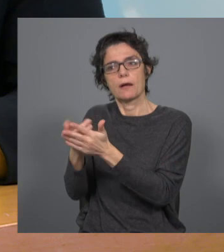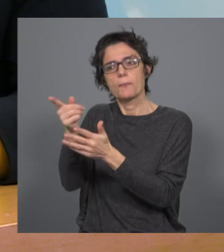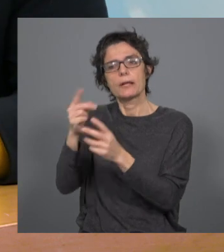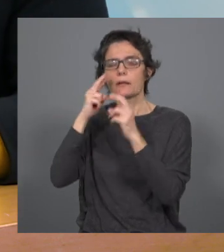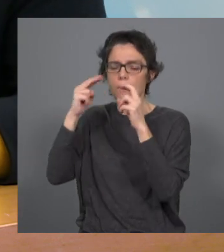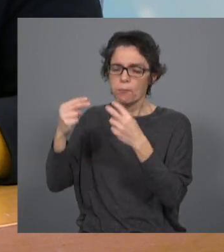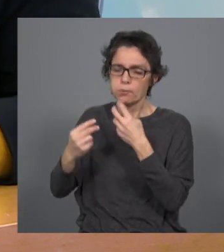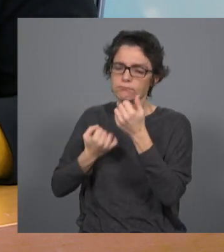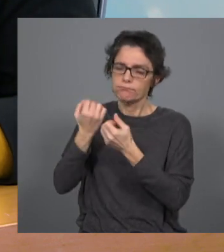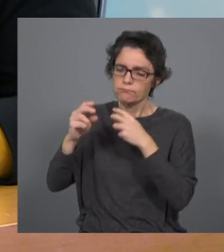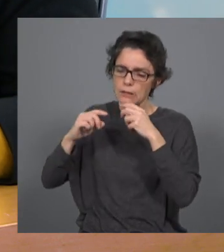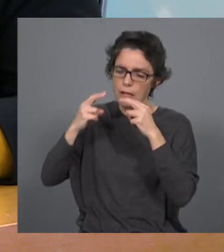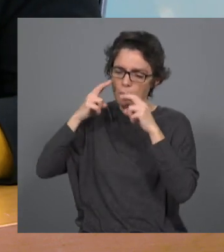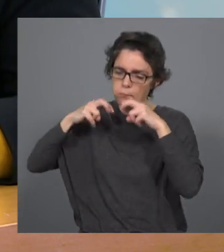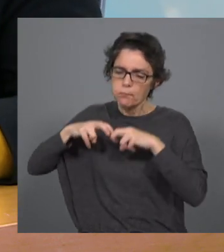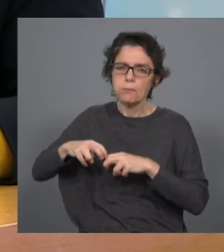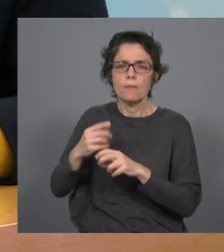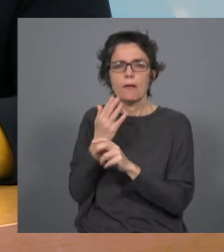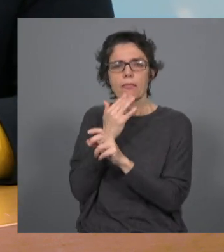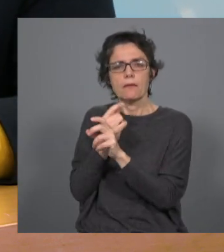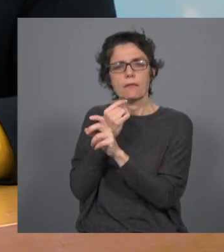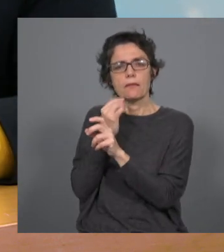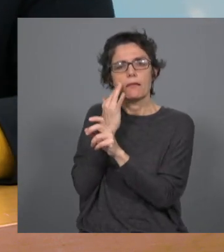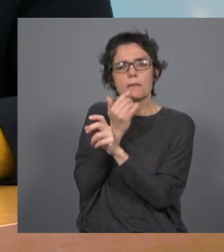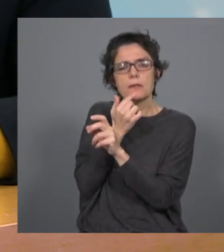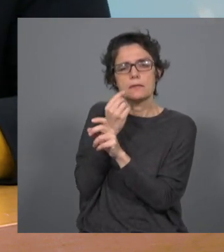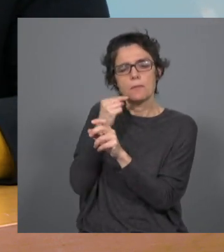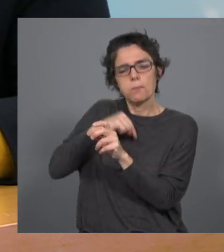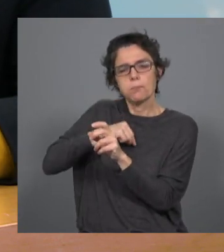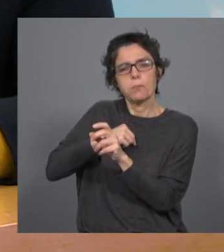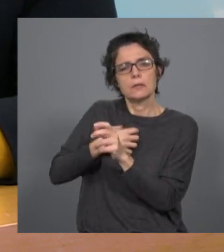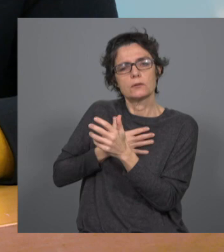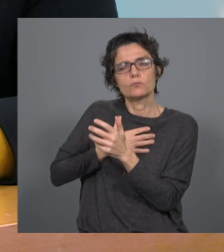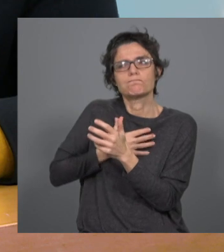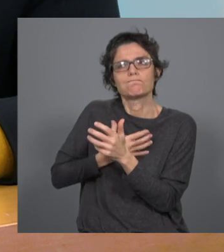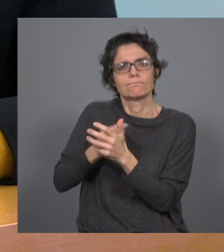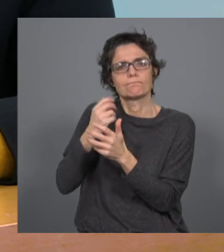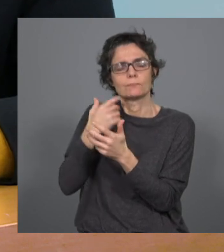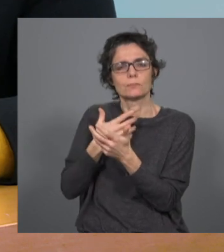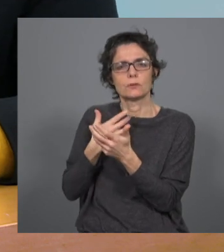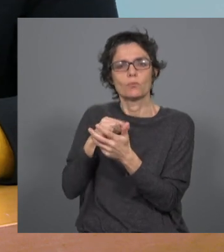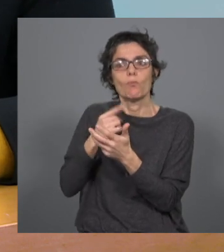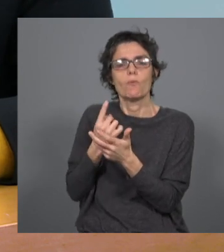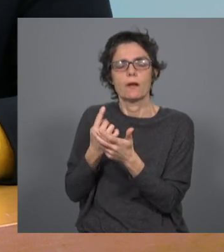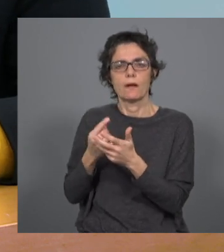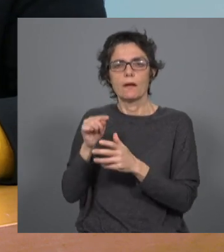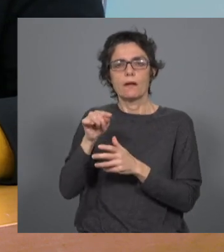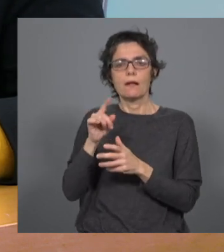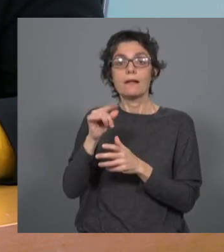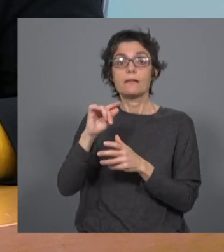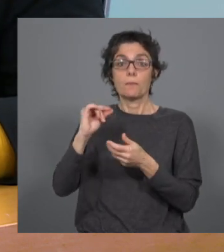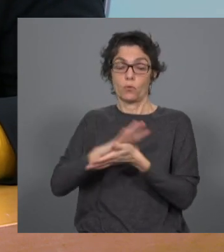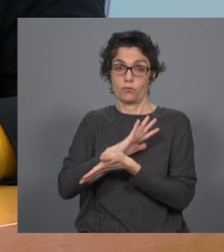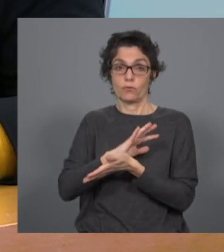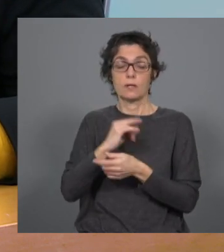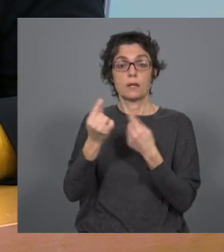jovens para um aprofundamento da própria vocação. Em contexto do próprio jornal, de vez em quando lançamos rúbricas sobre a preparação